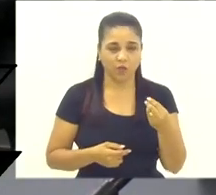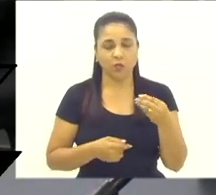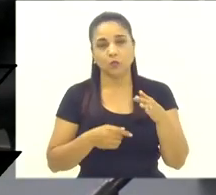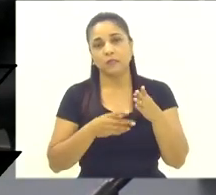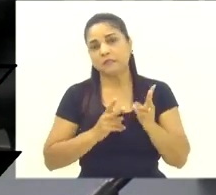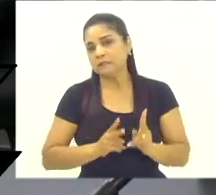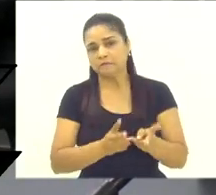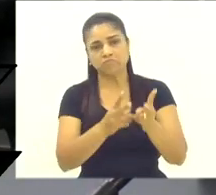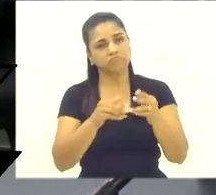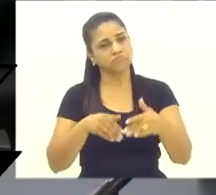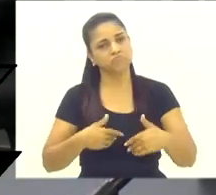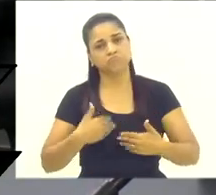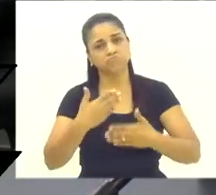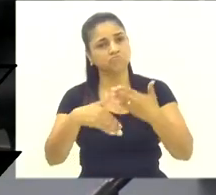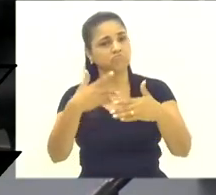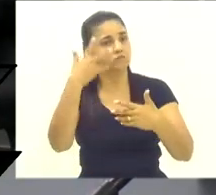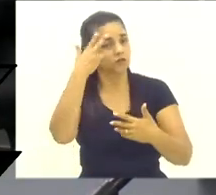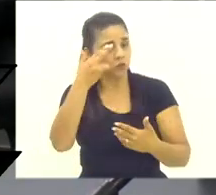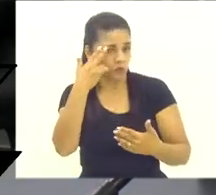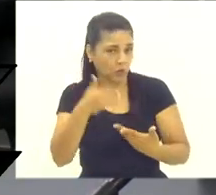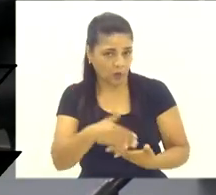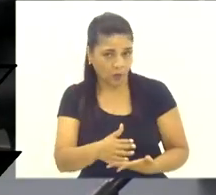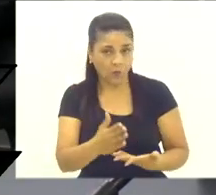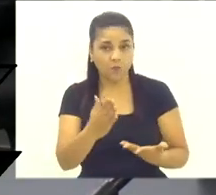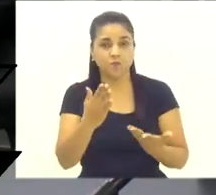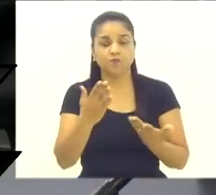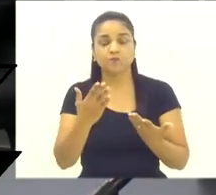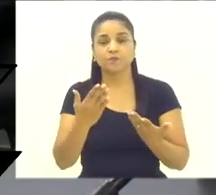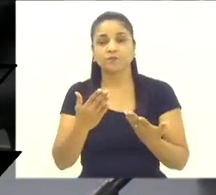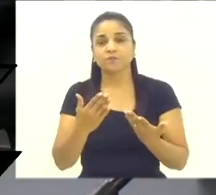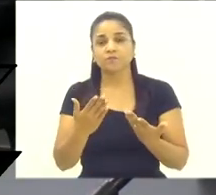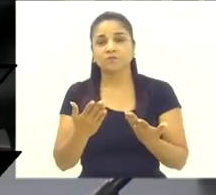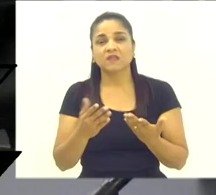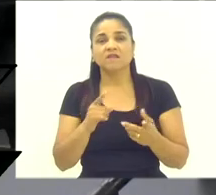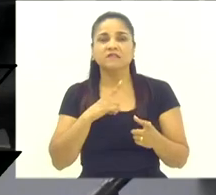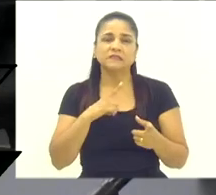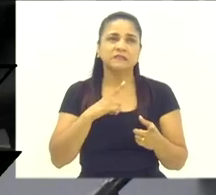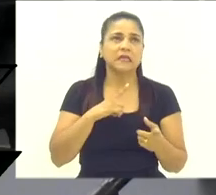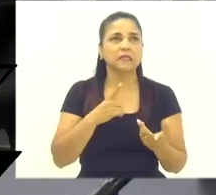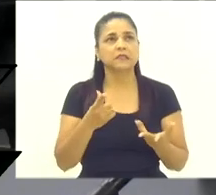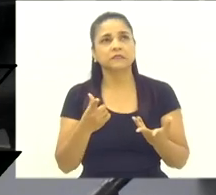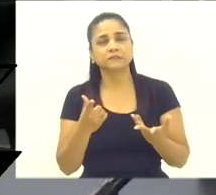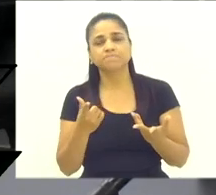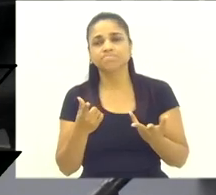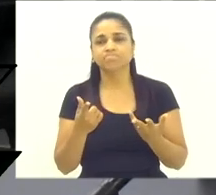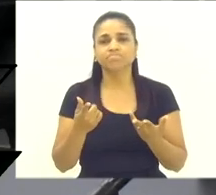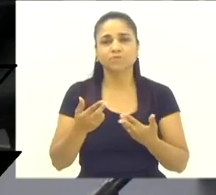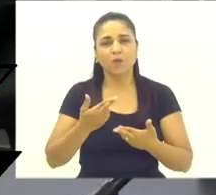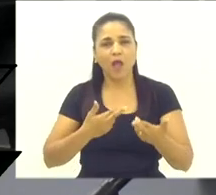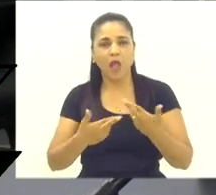você Você sempre tem essa relação às vezes você tem essa relação